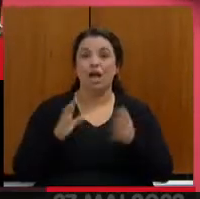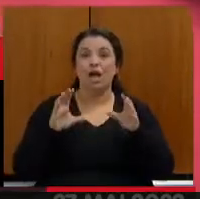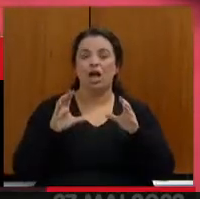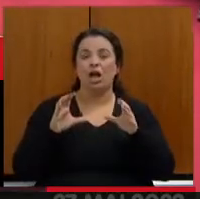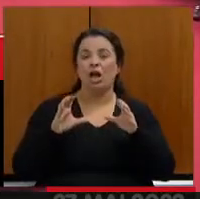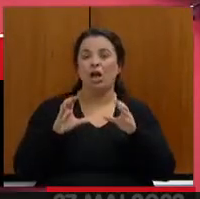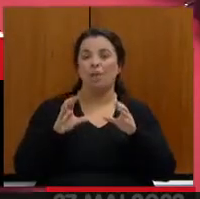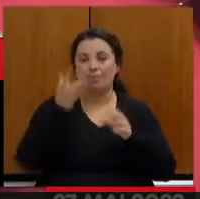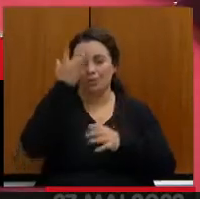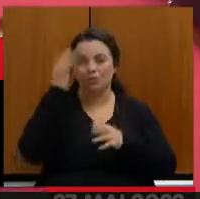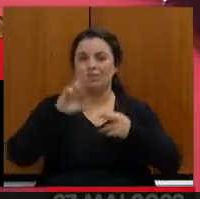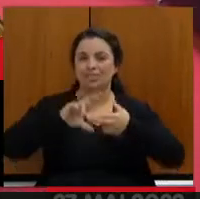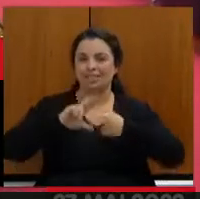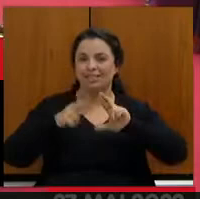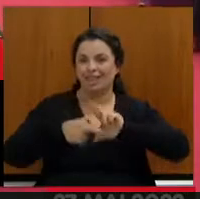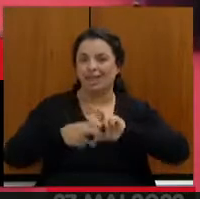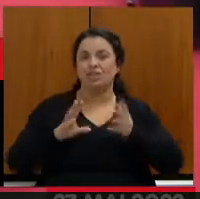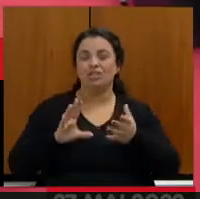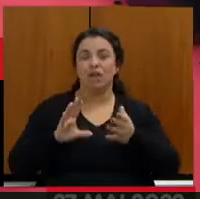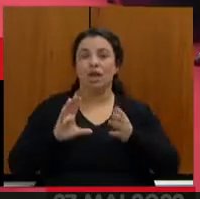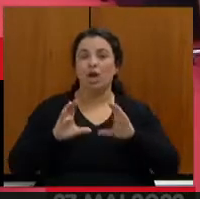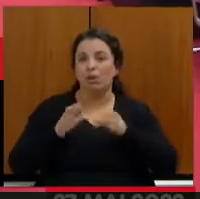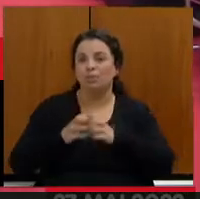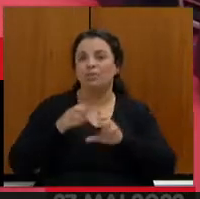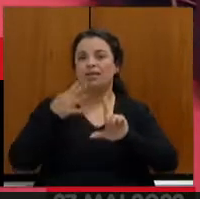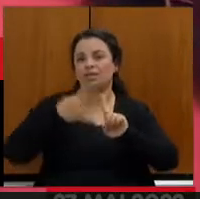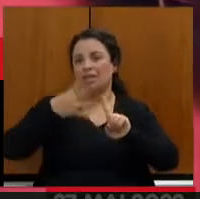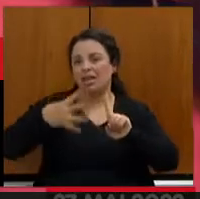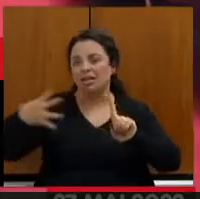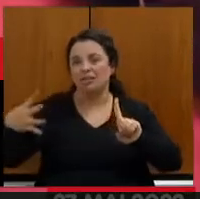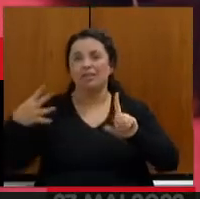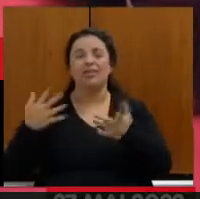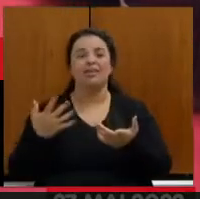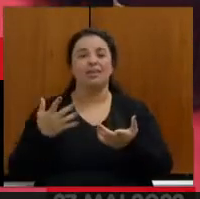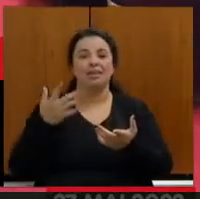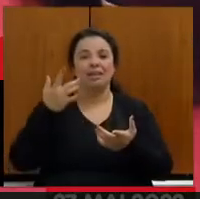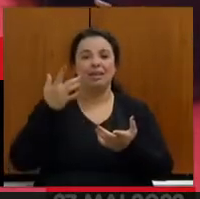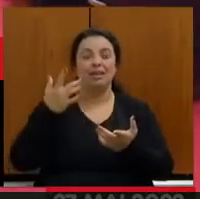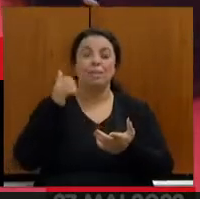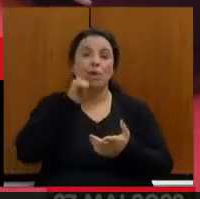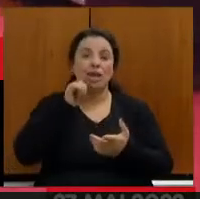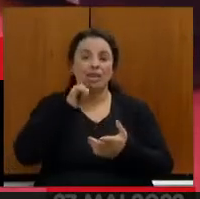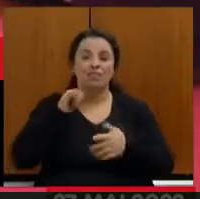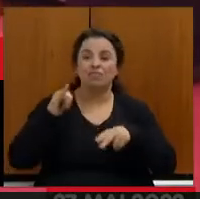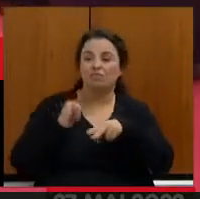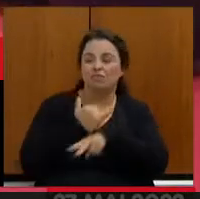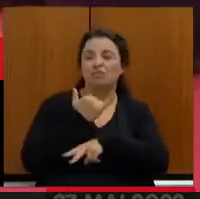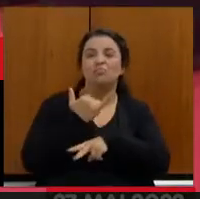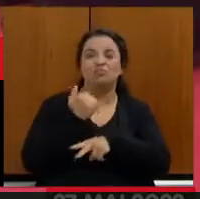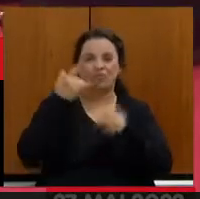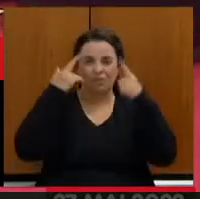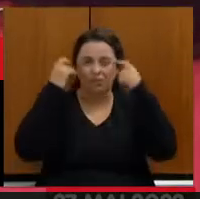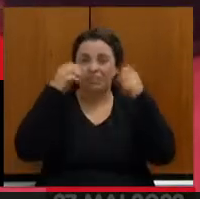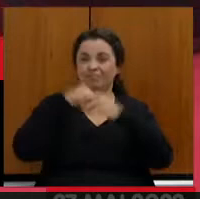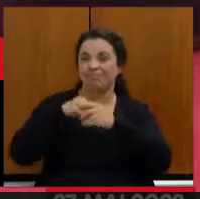que ia mais artistas mulheres já foram vítimas de violência doméstica infelizmente